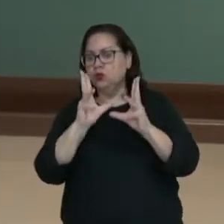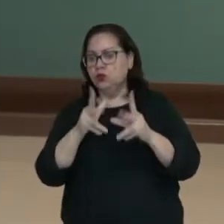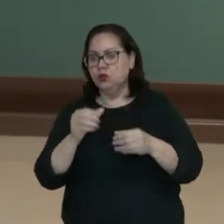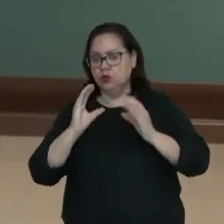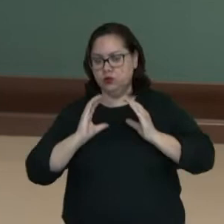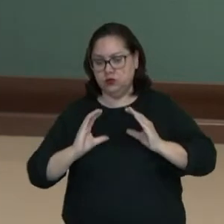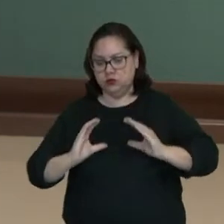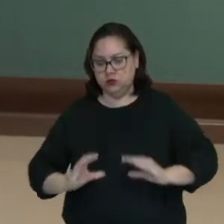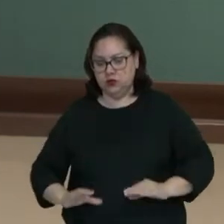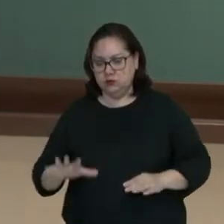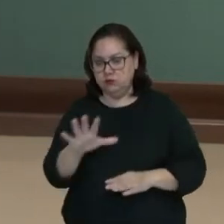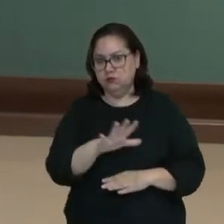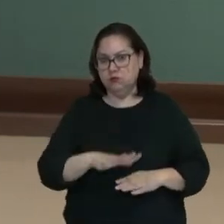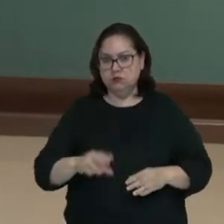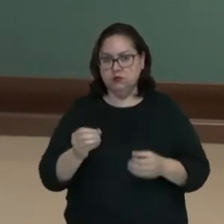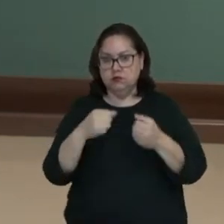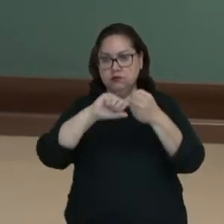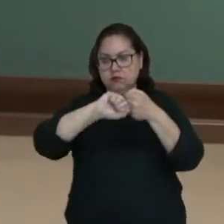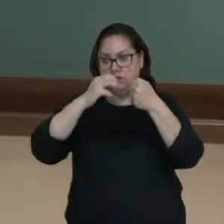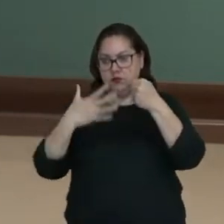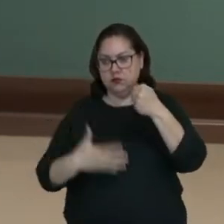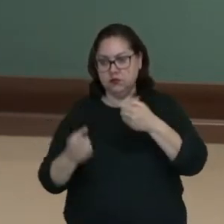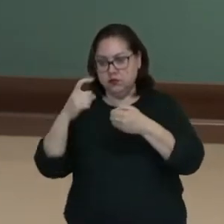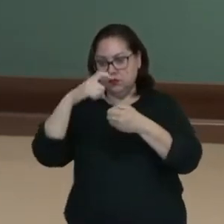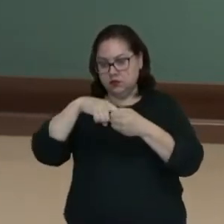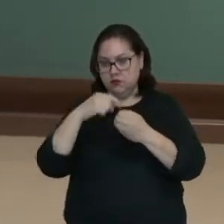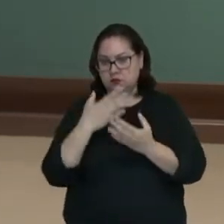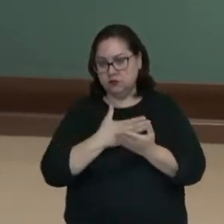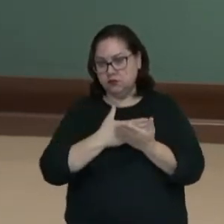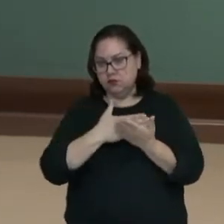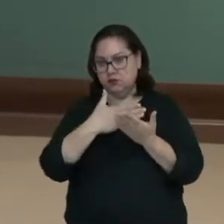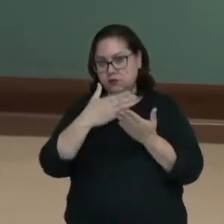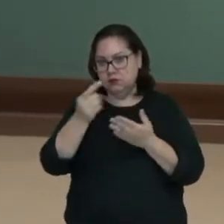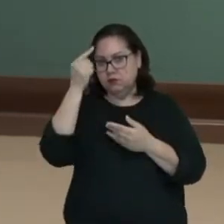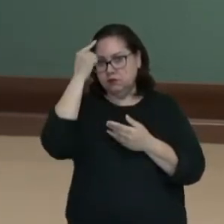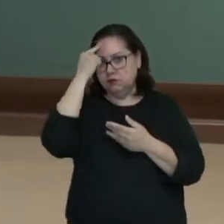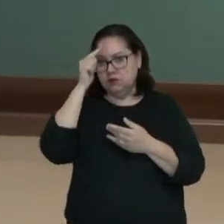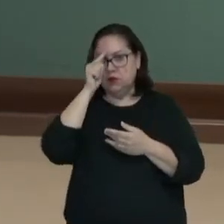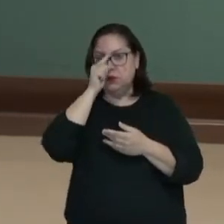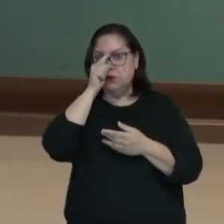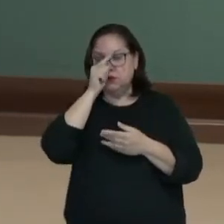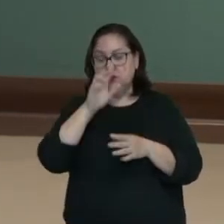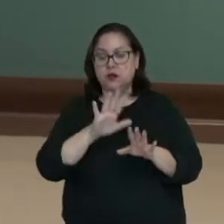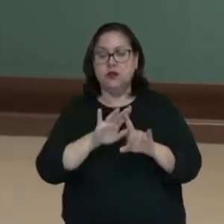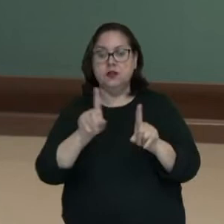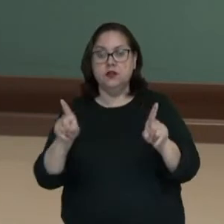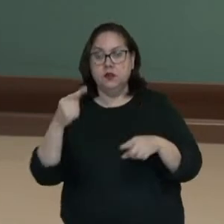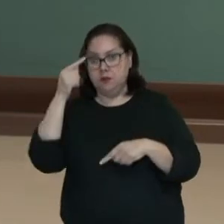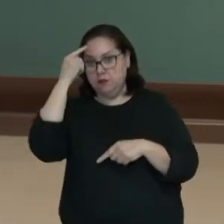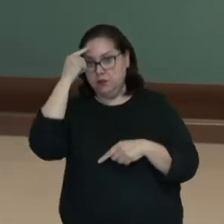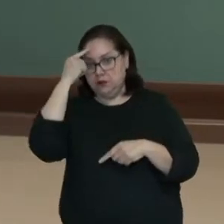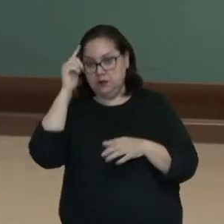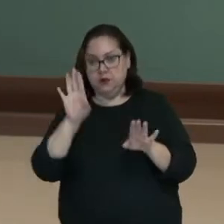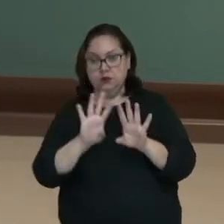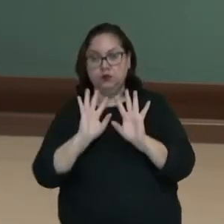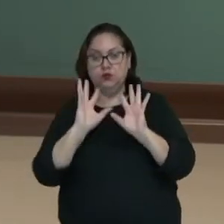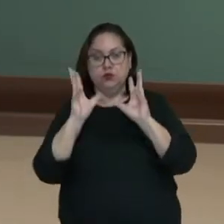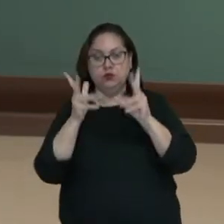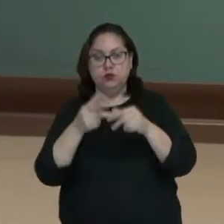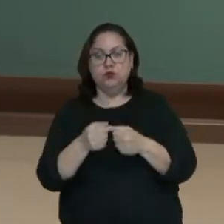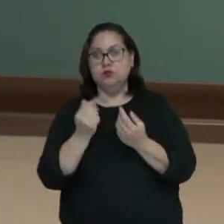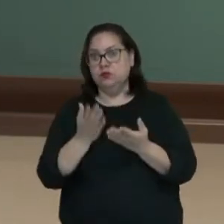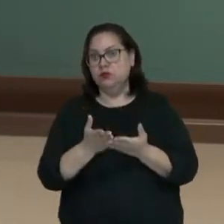espaço dentro da democracia. Isso que a gente começa ali a pensar nos gregos, mas a gente também pensa se todo mundo é de